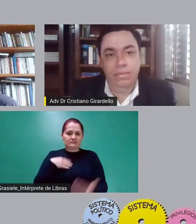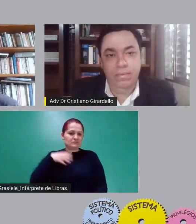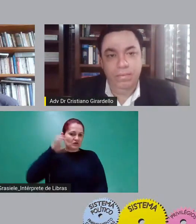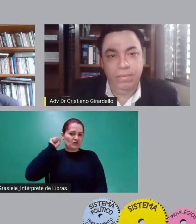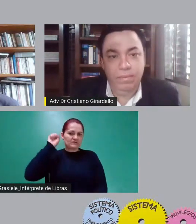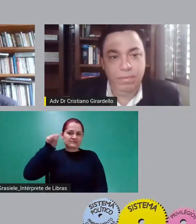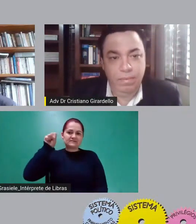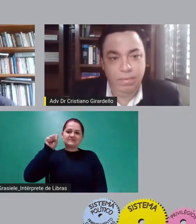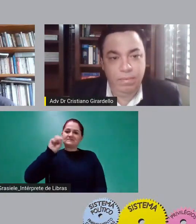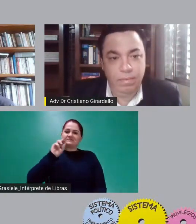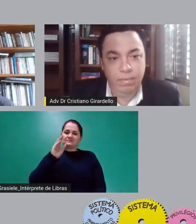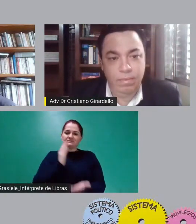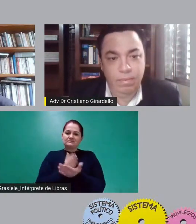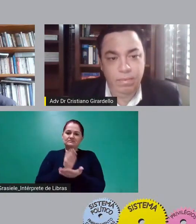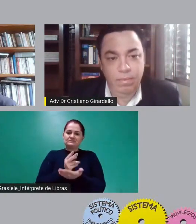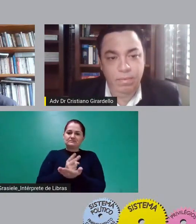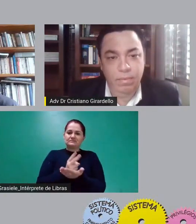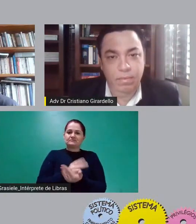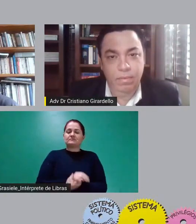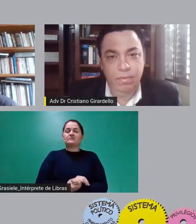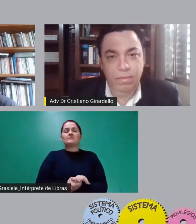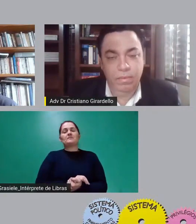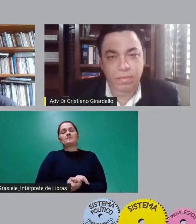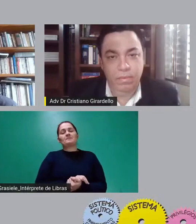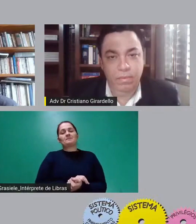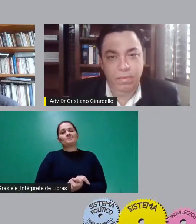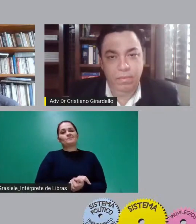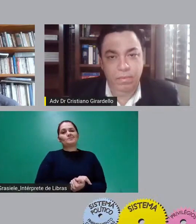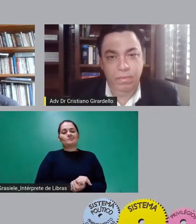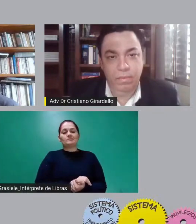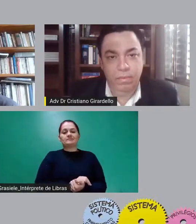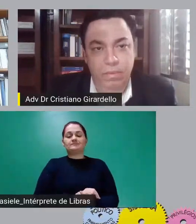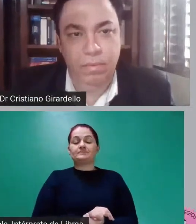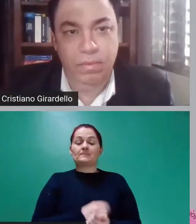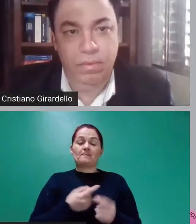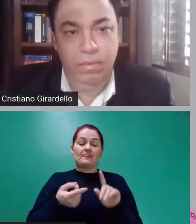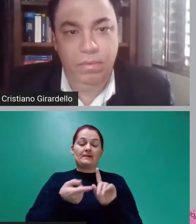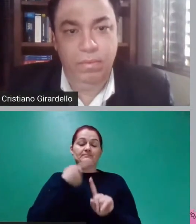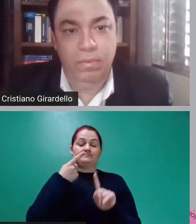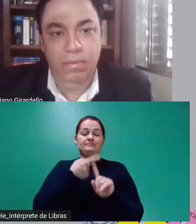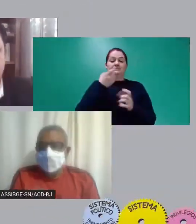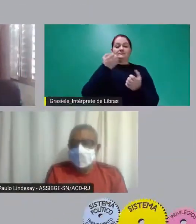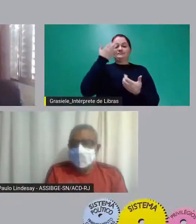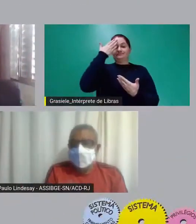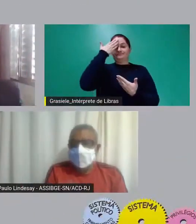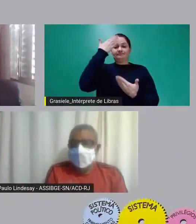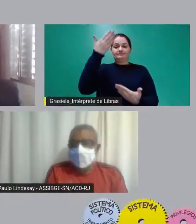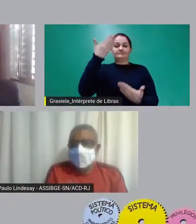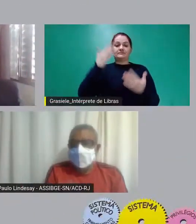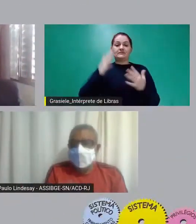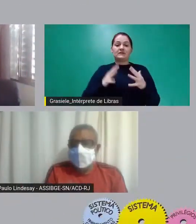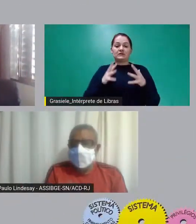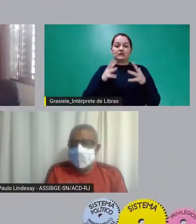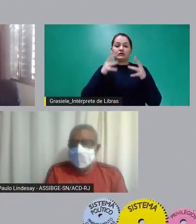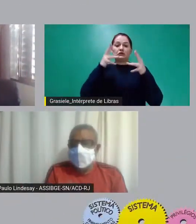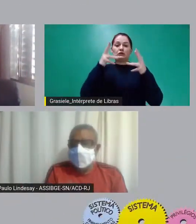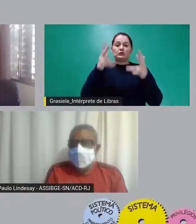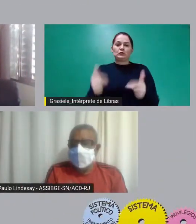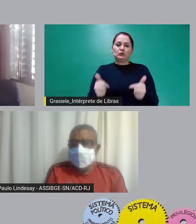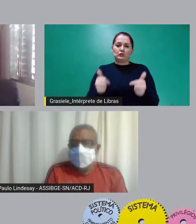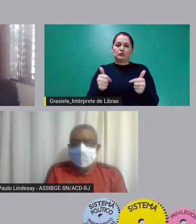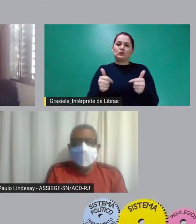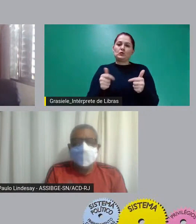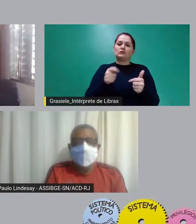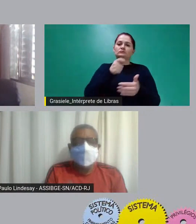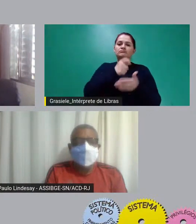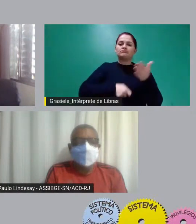perfeito. Bom, em primeiro lugar, eu gostaria de agradecer a todos os servidores públicos por onde eu passei na minha